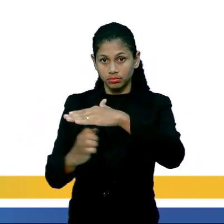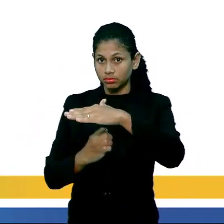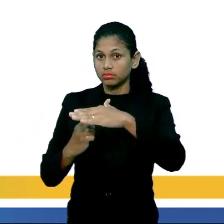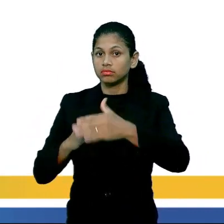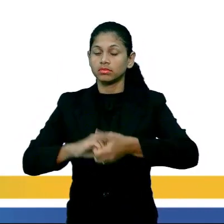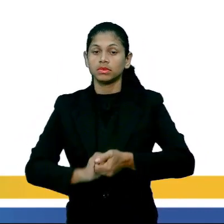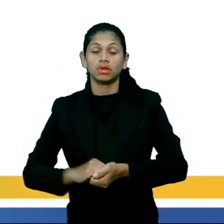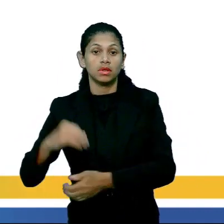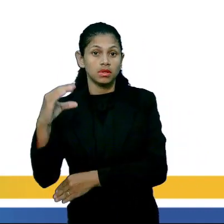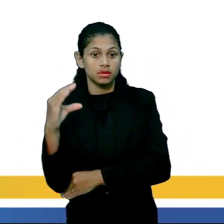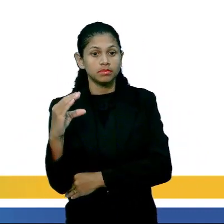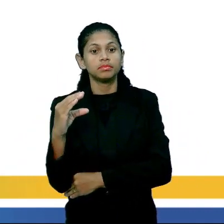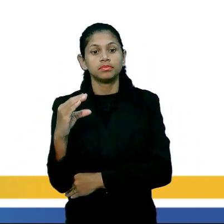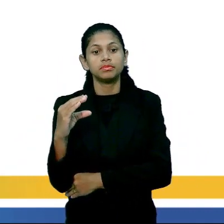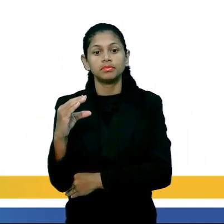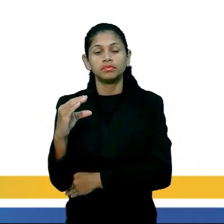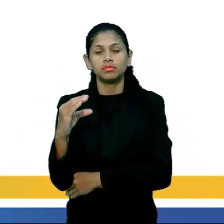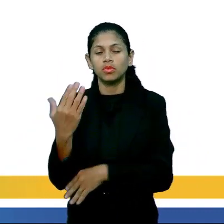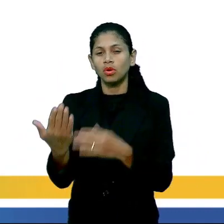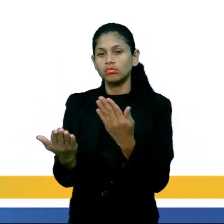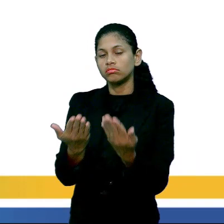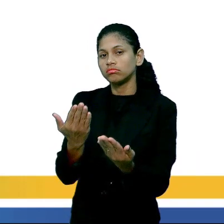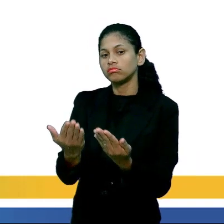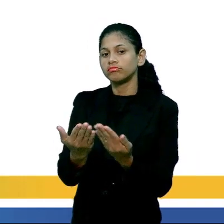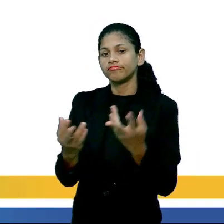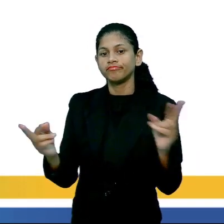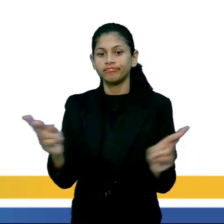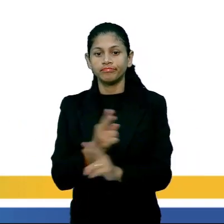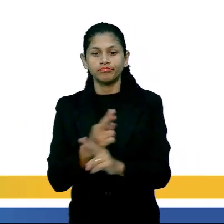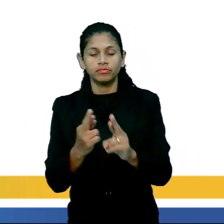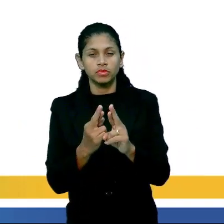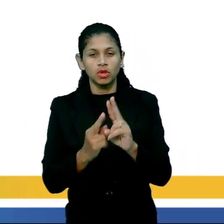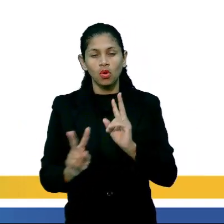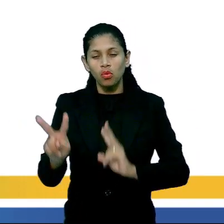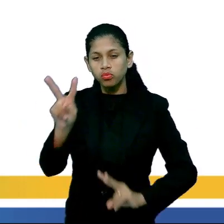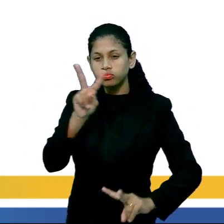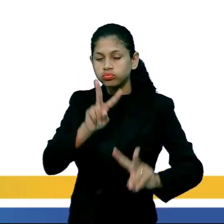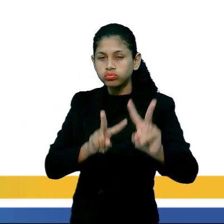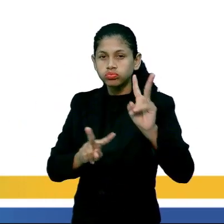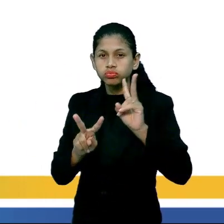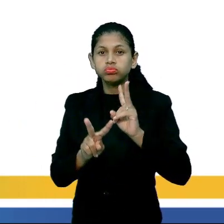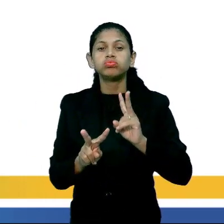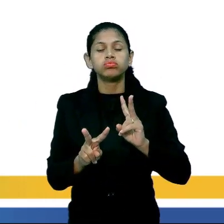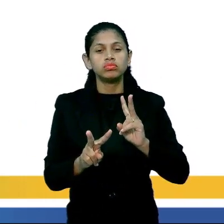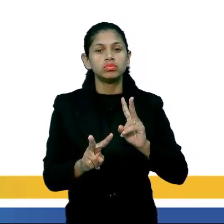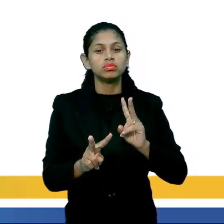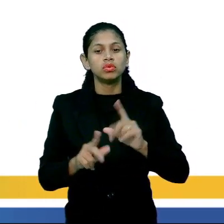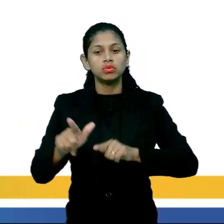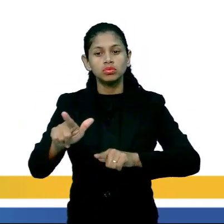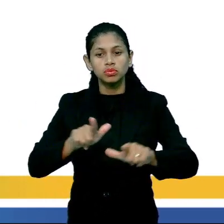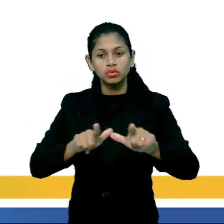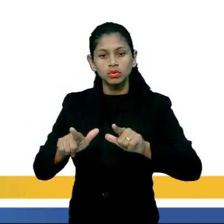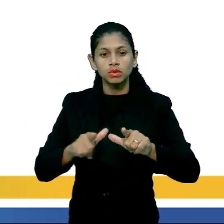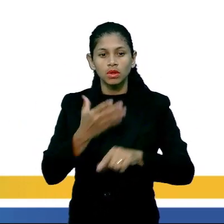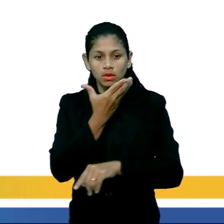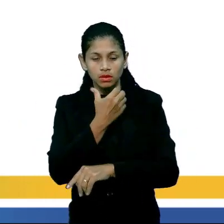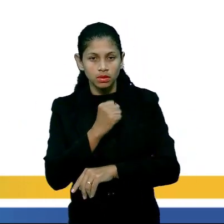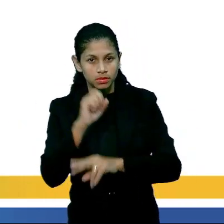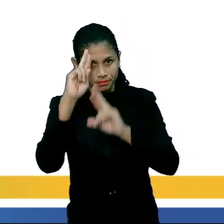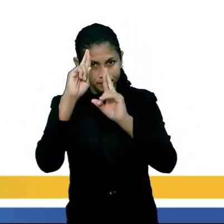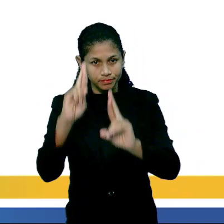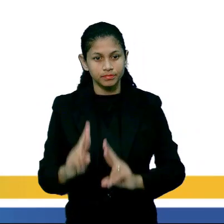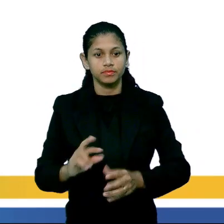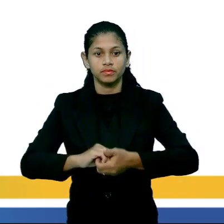Letra C. Uma comparação entre visões dos executivos sobre o aprendizado do inglês.